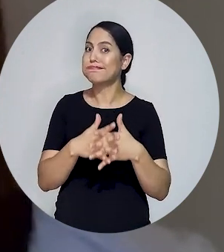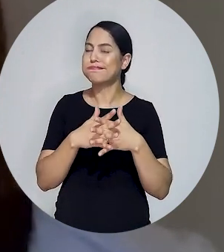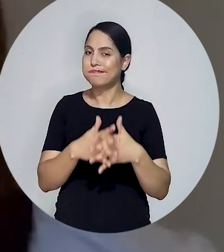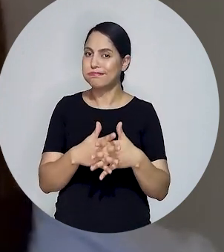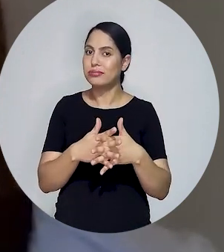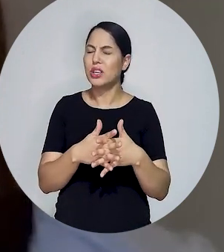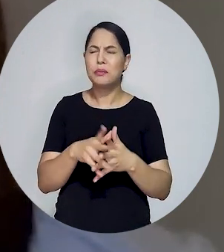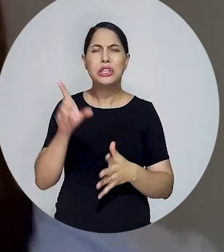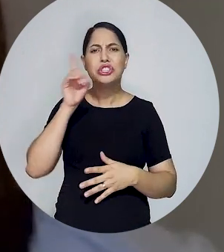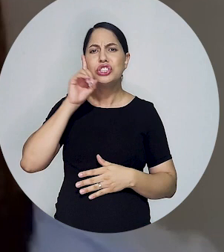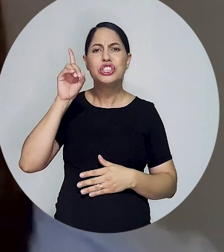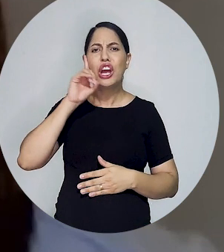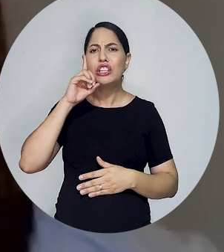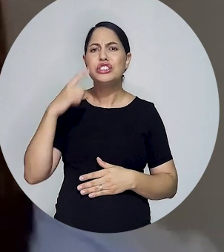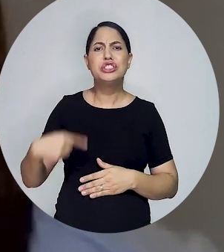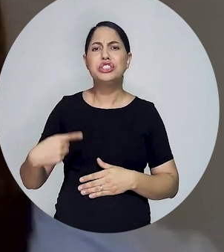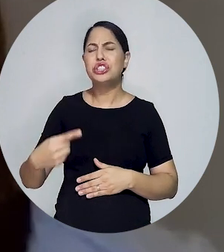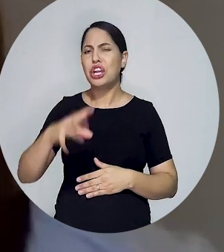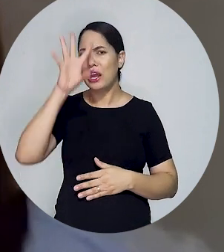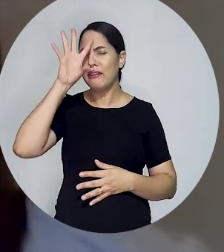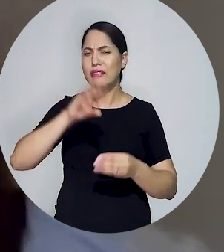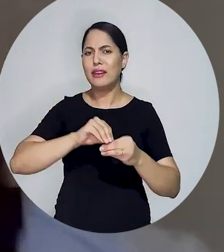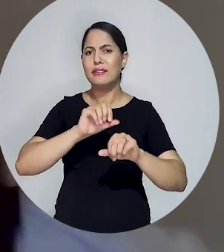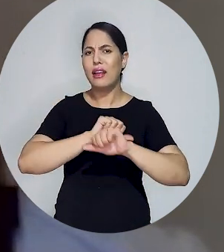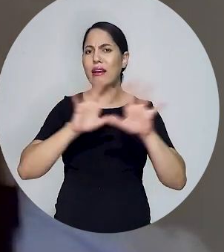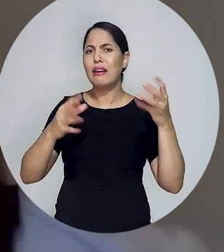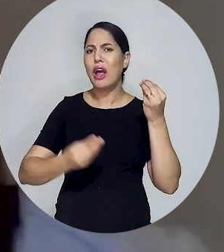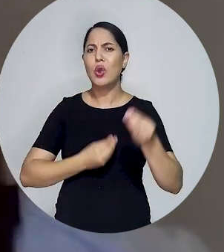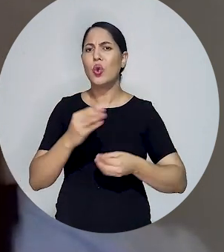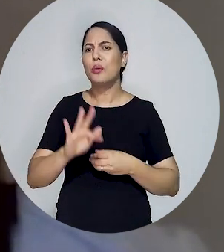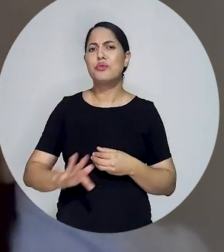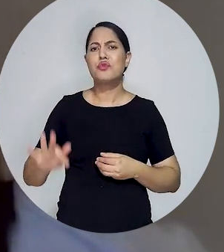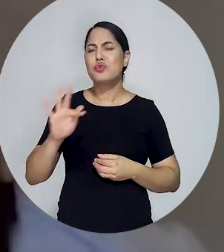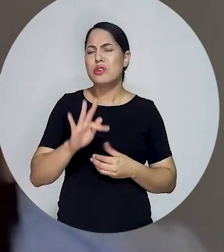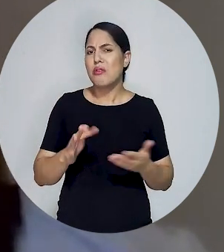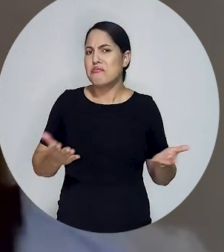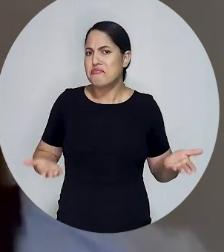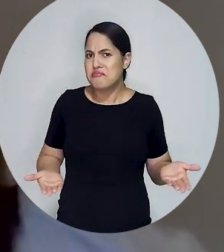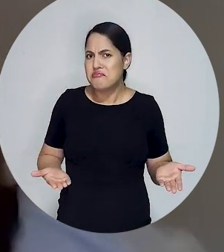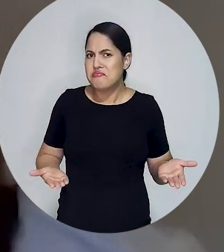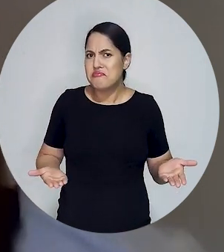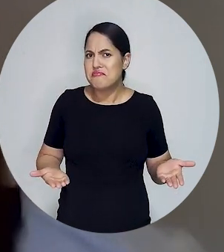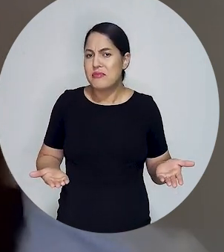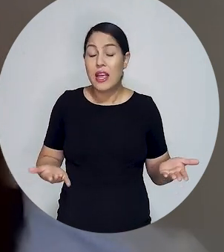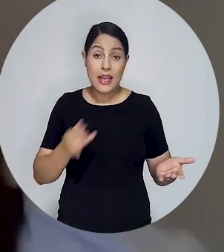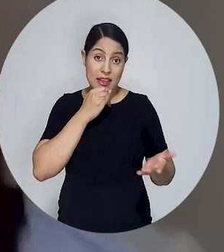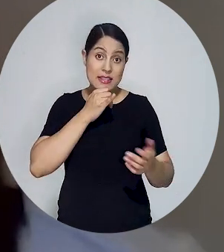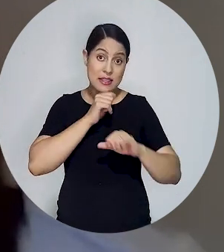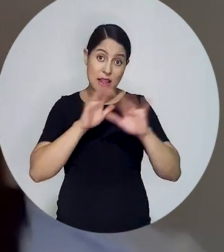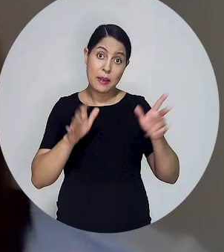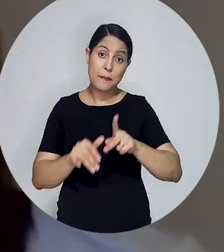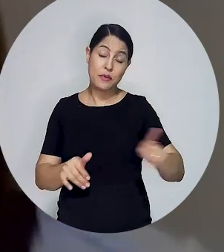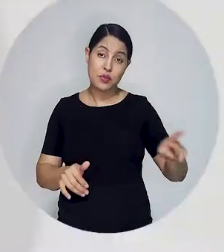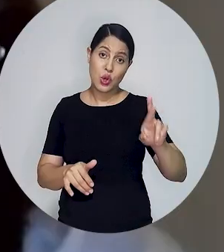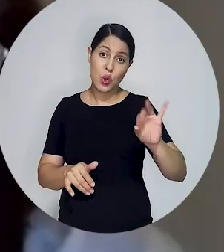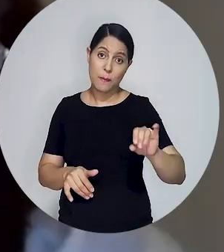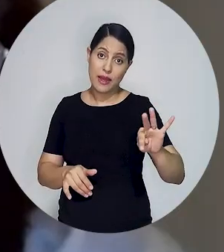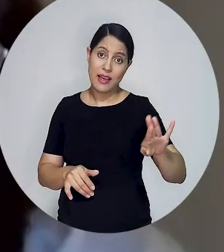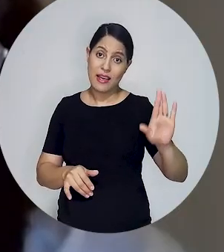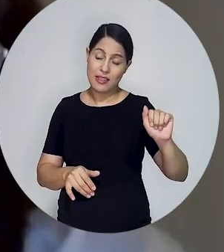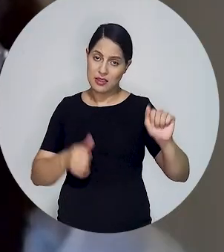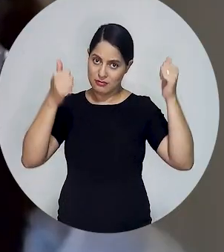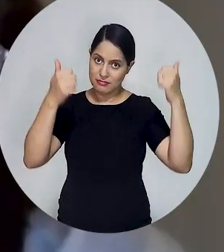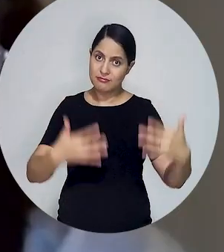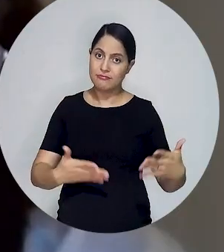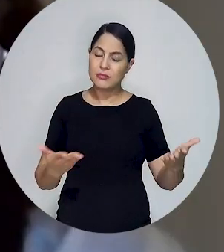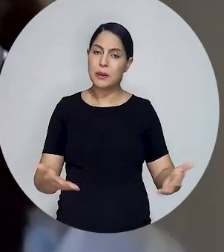complexo até mesmo, para quem não está no dia a dia, de entender como é que funciona todos esses dados trazidos pela professora Roberta. Lembrando